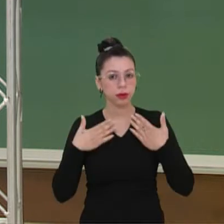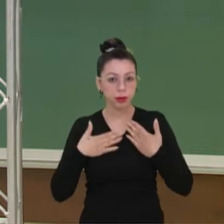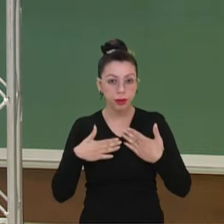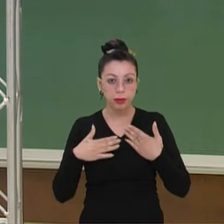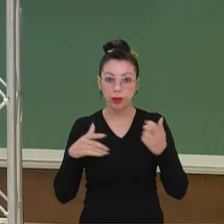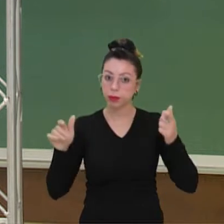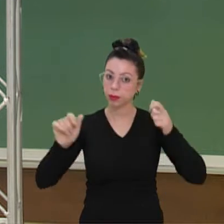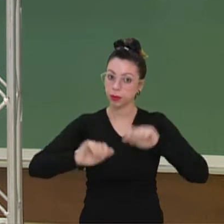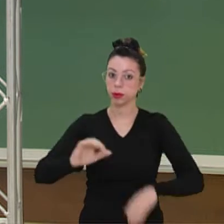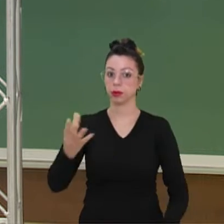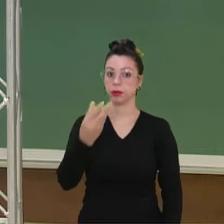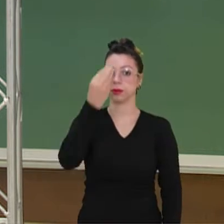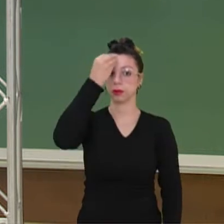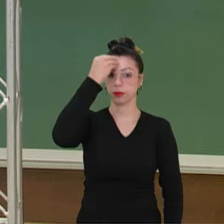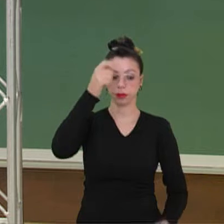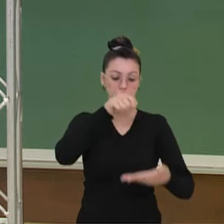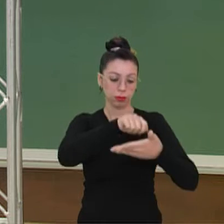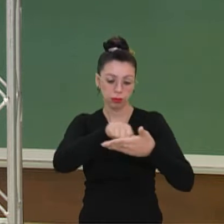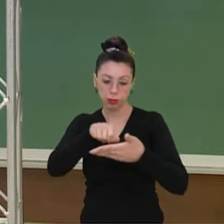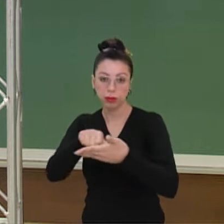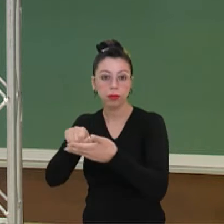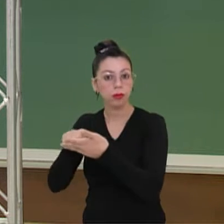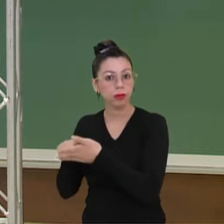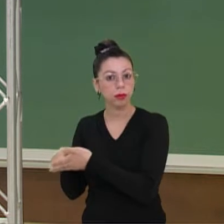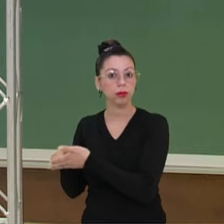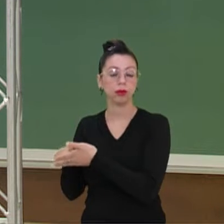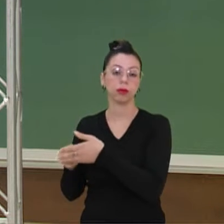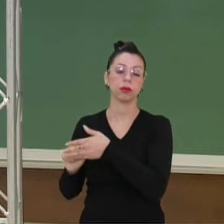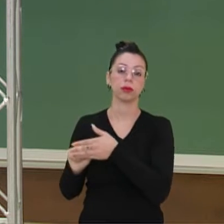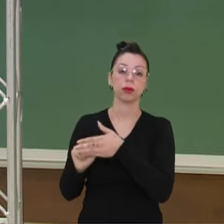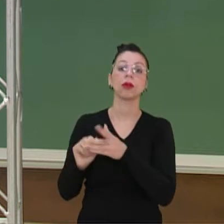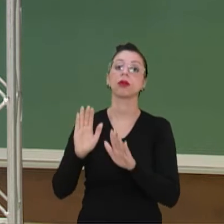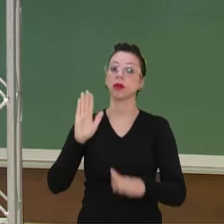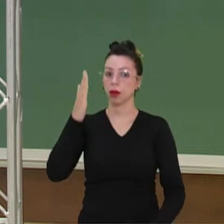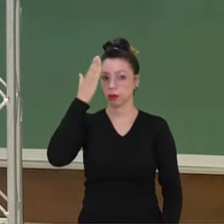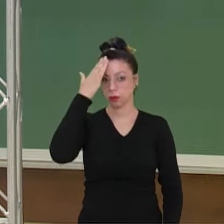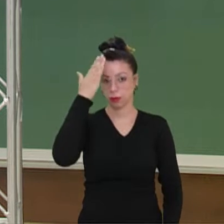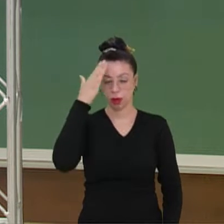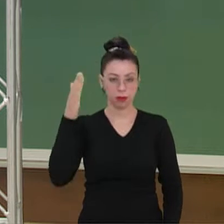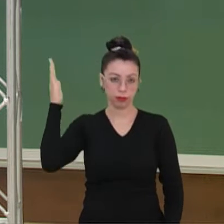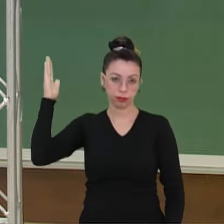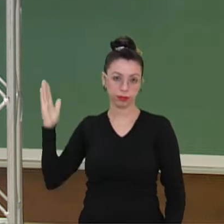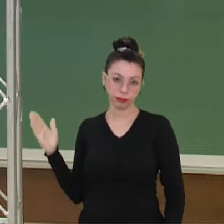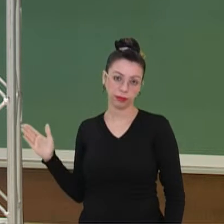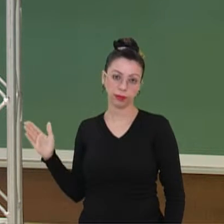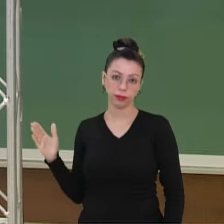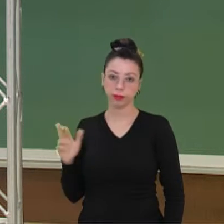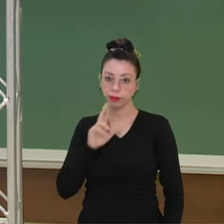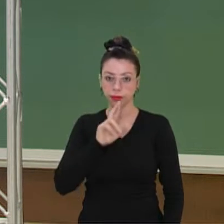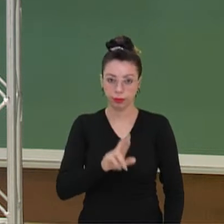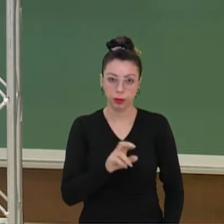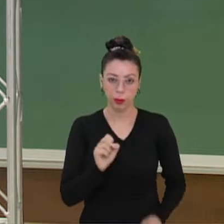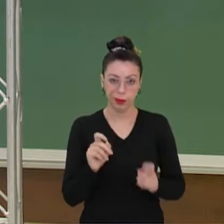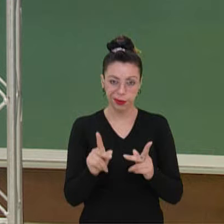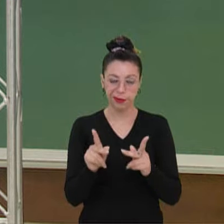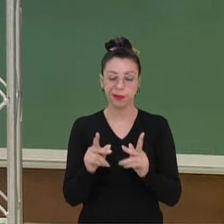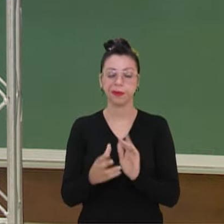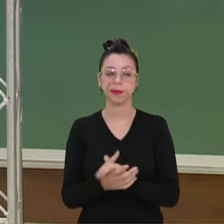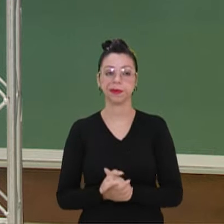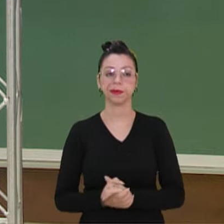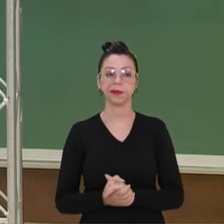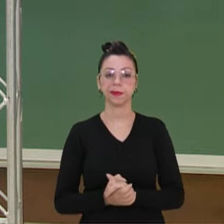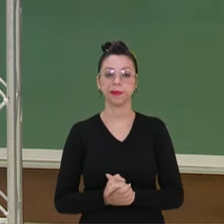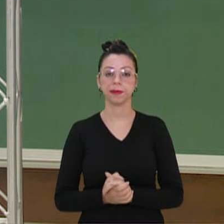tem que ter aí escrito, a nota, ou de preferência já sabendo, tá? Para poder resolver. Tranquilo? Vamos